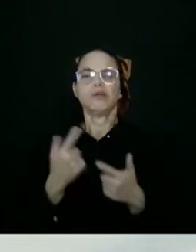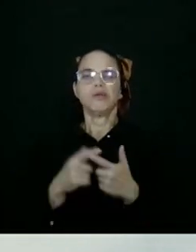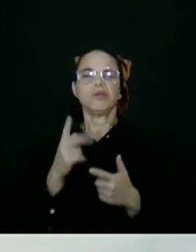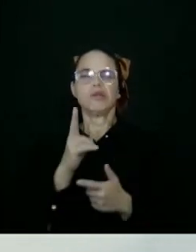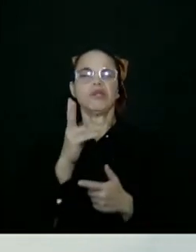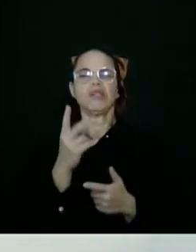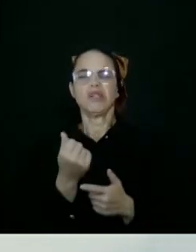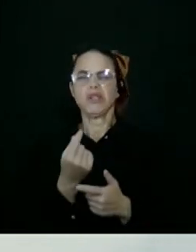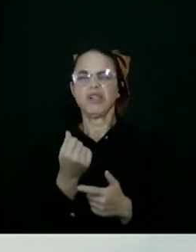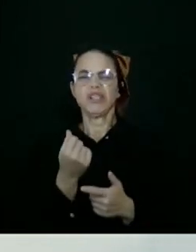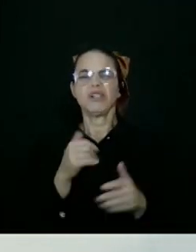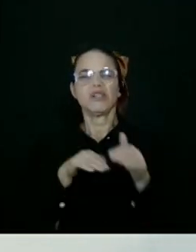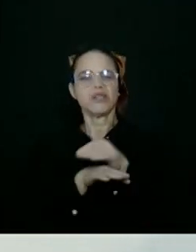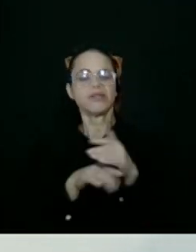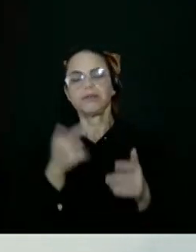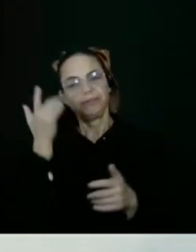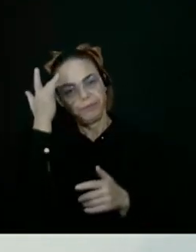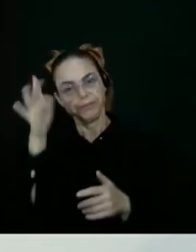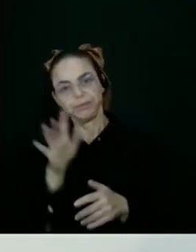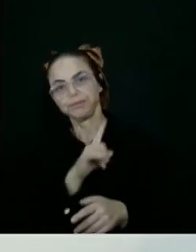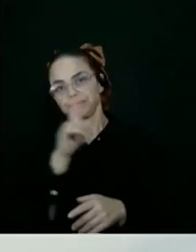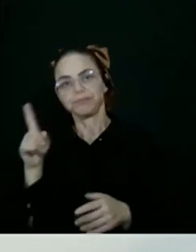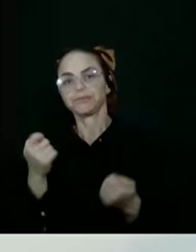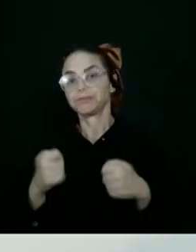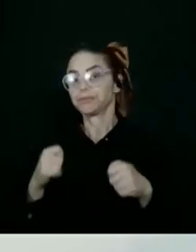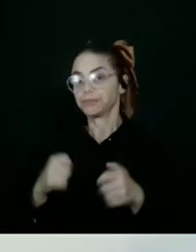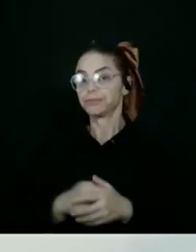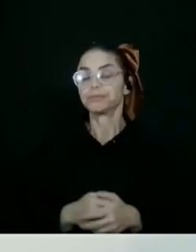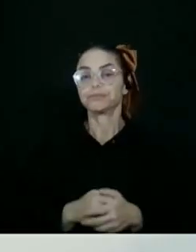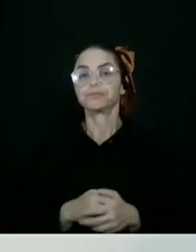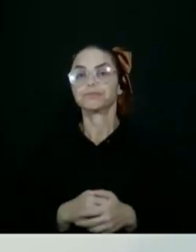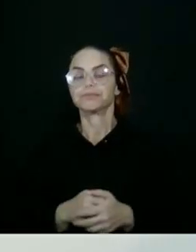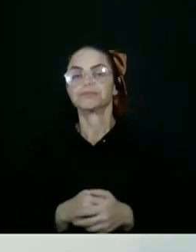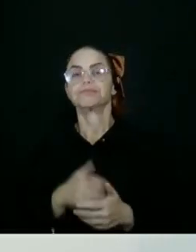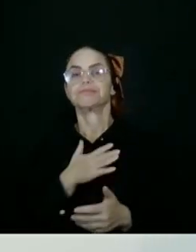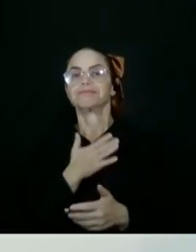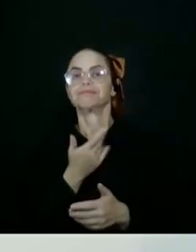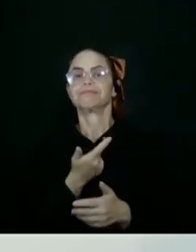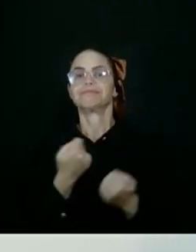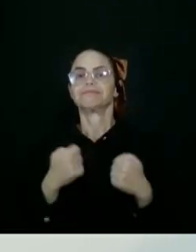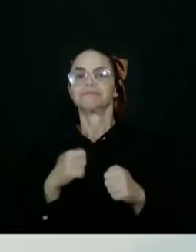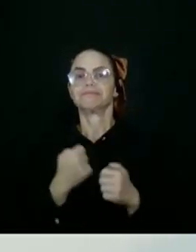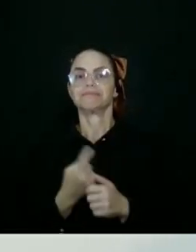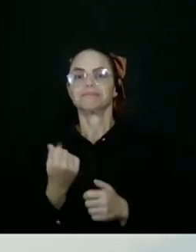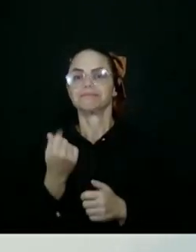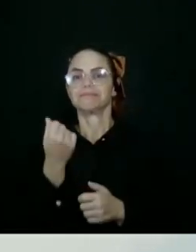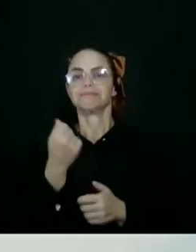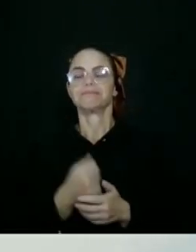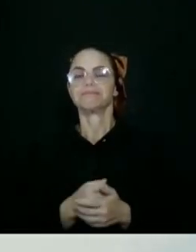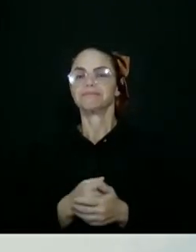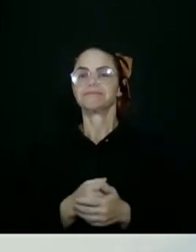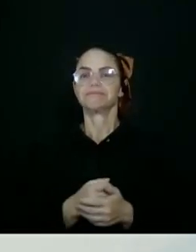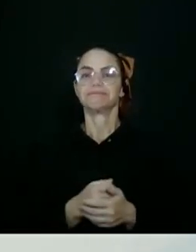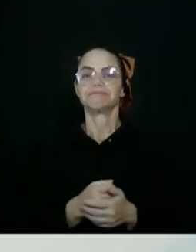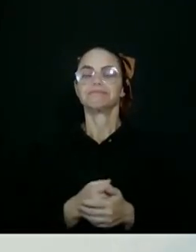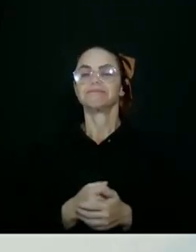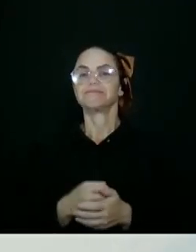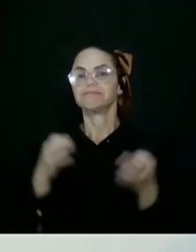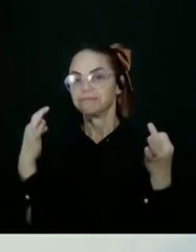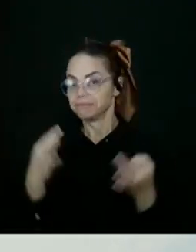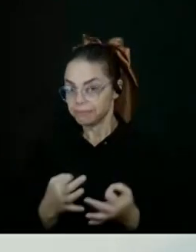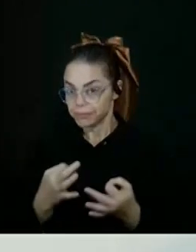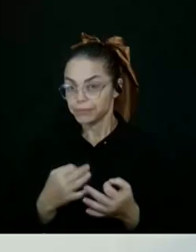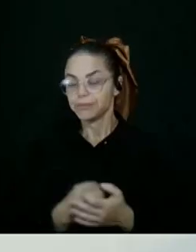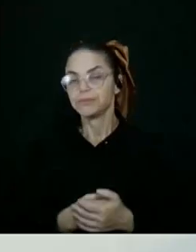reserva. A gente não sabe que dia que a gente vai precisar ter uma surpresa para precisar de um dinheiro extra. Então, o ideal seria